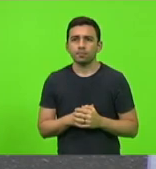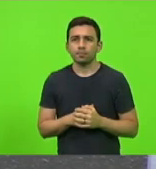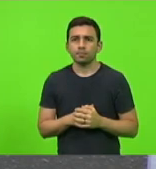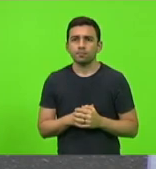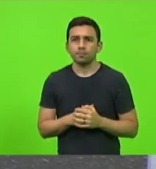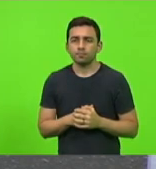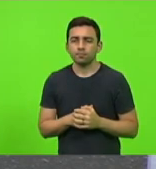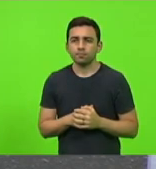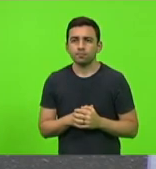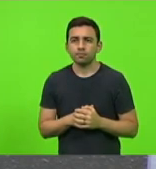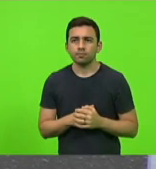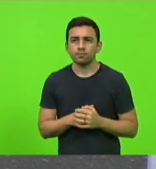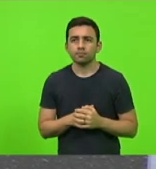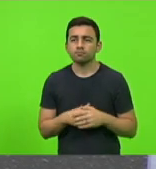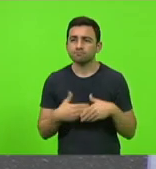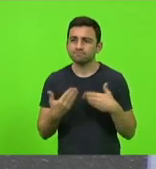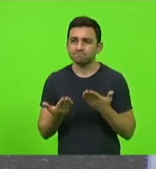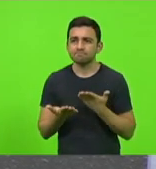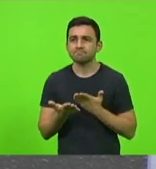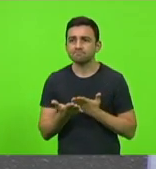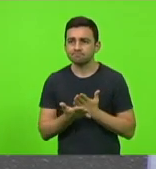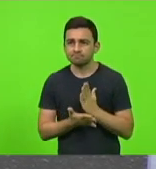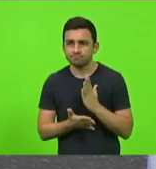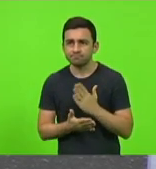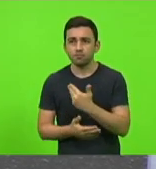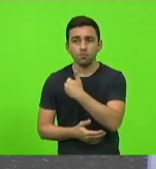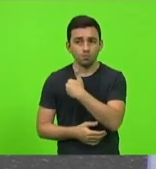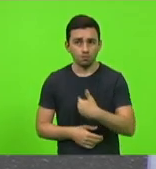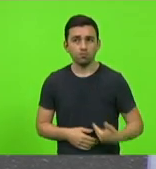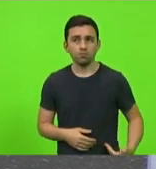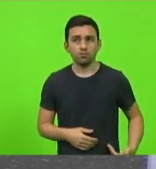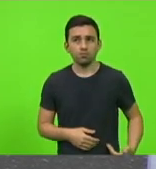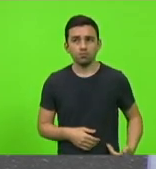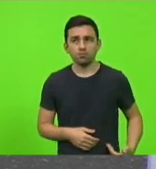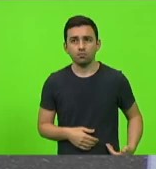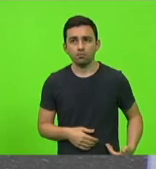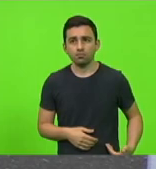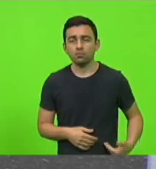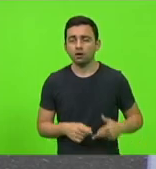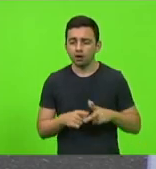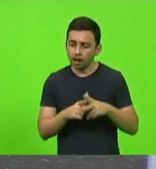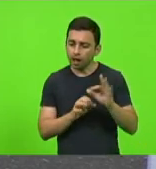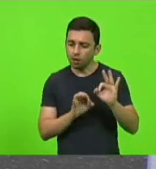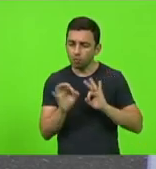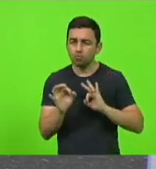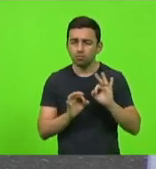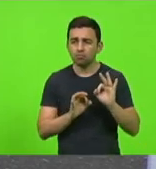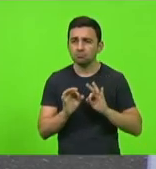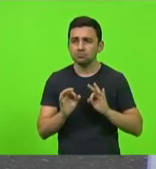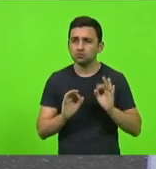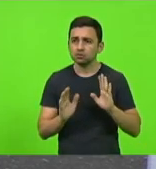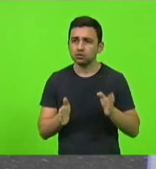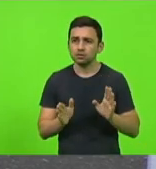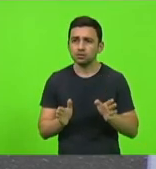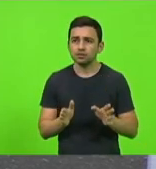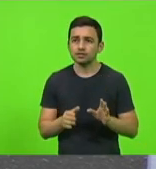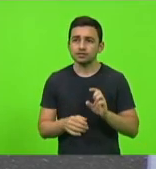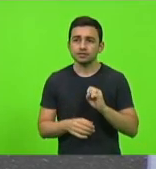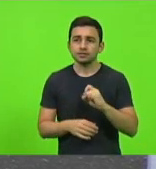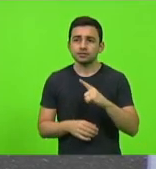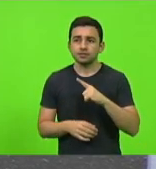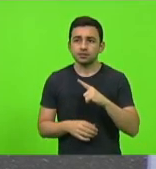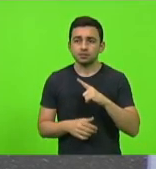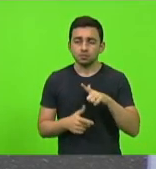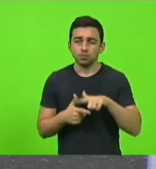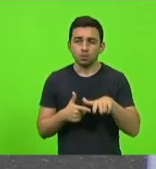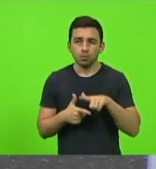enfim, a sanção governamental corrige se há que se considere o vício